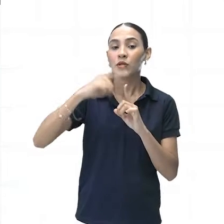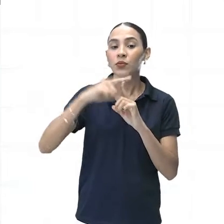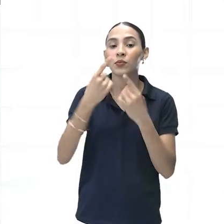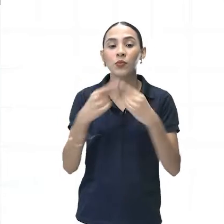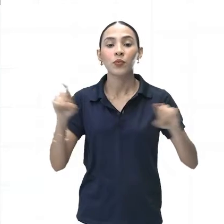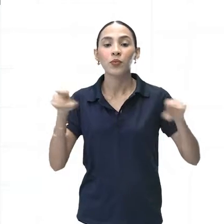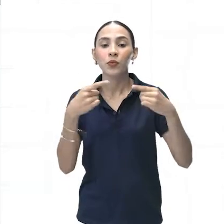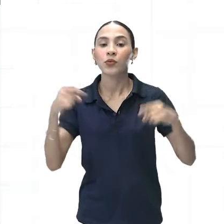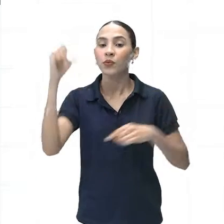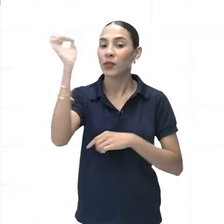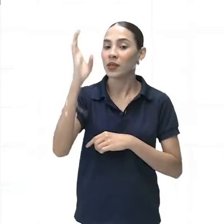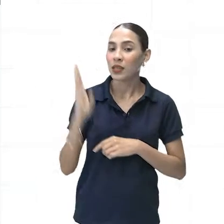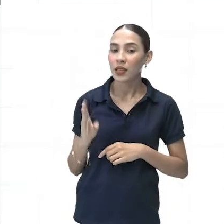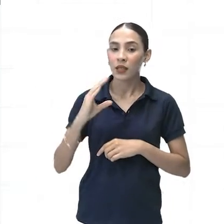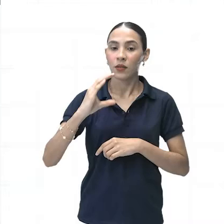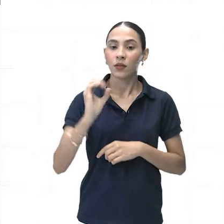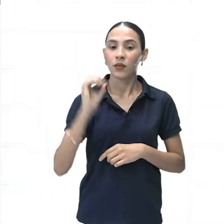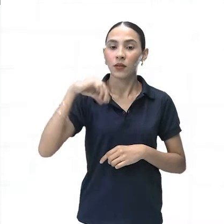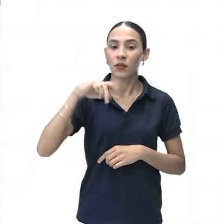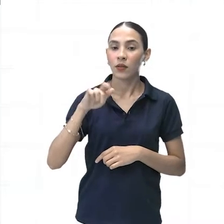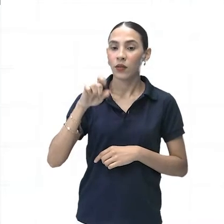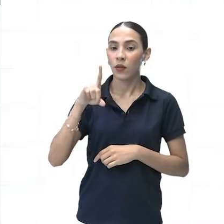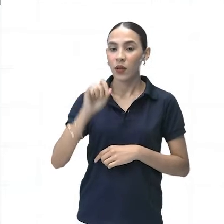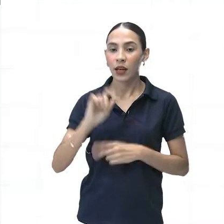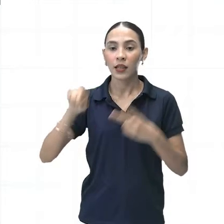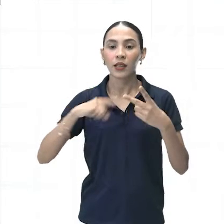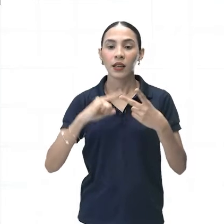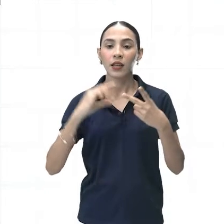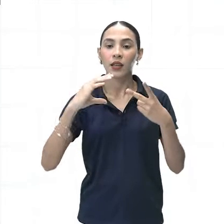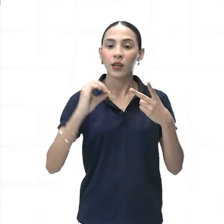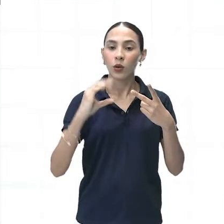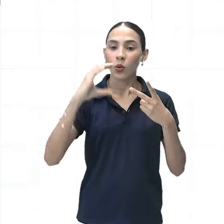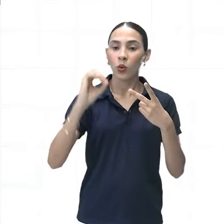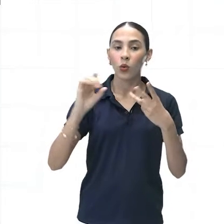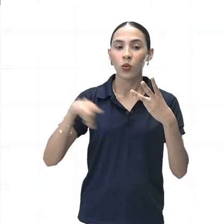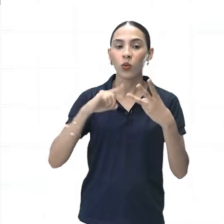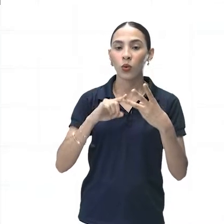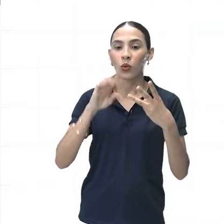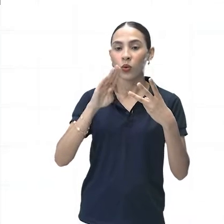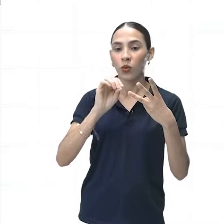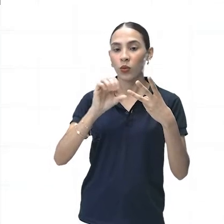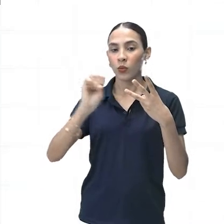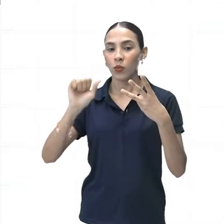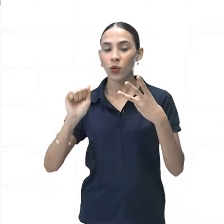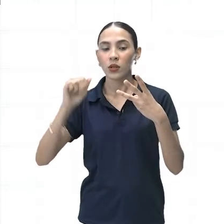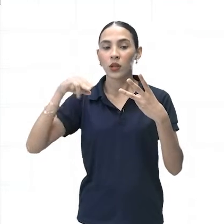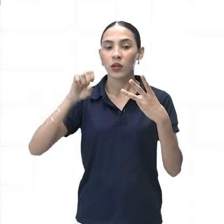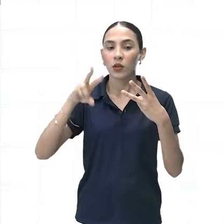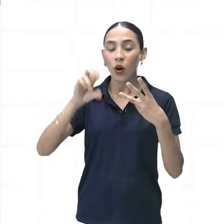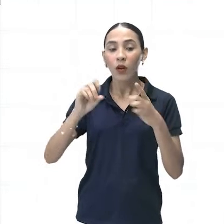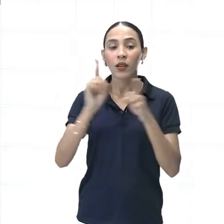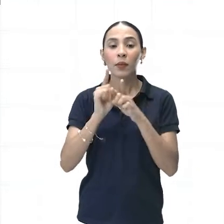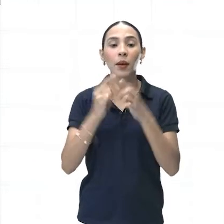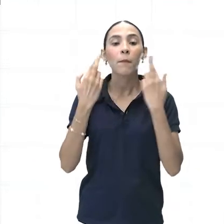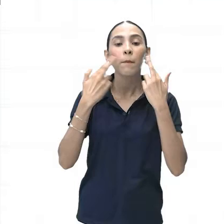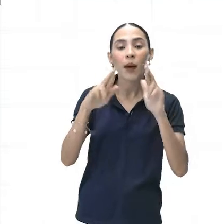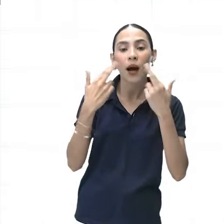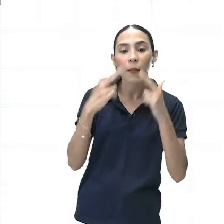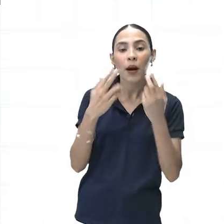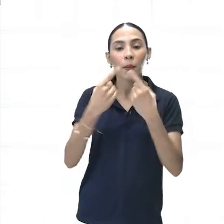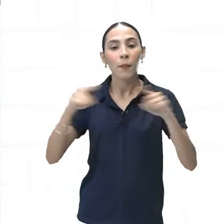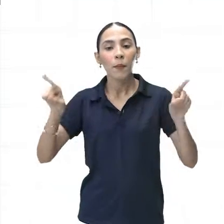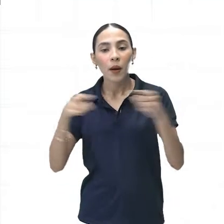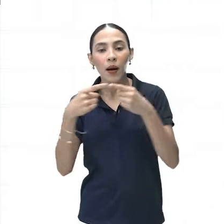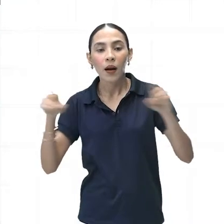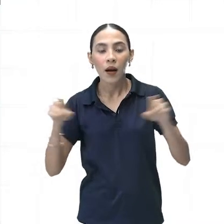gêneros musicais brasileiros, congada, coco, bossa nova, tropicália, música de protesto, jovem guarda,